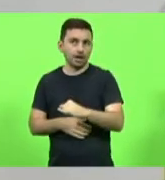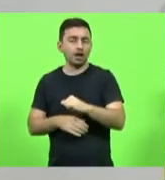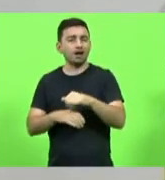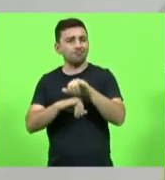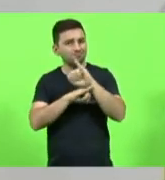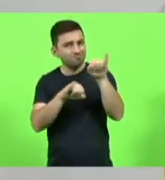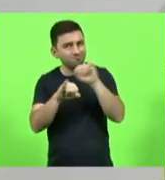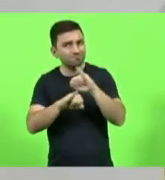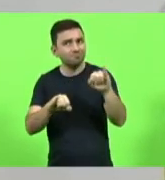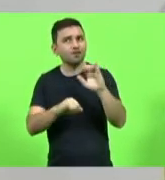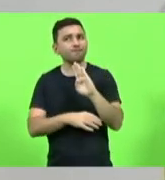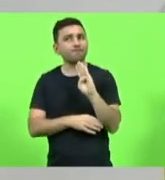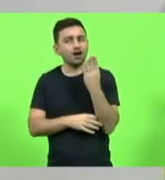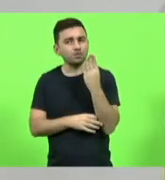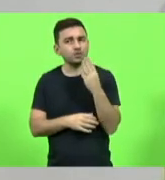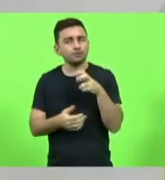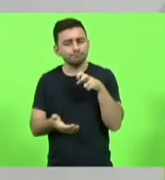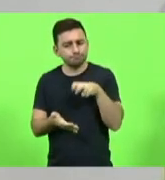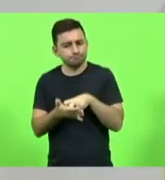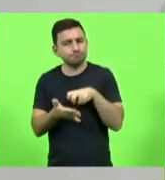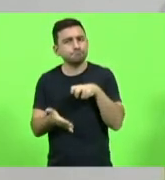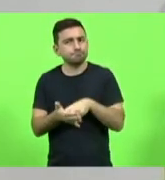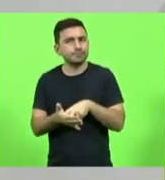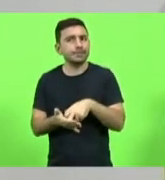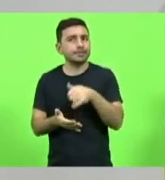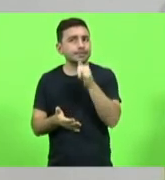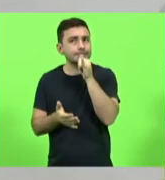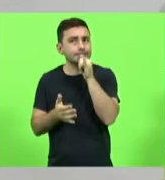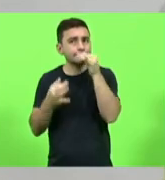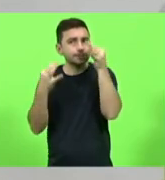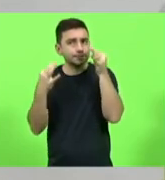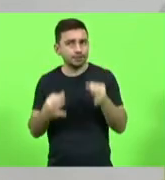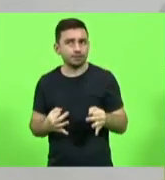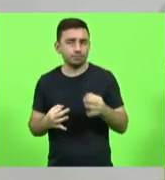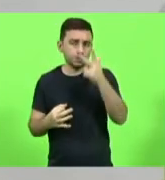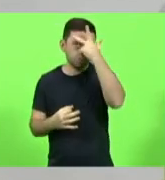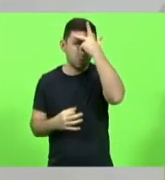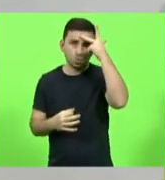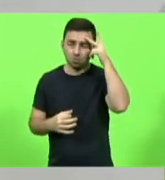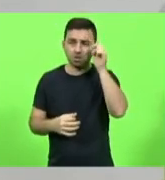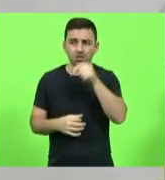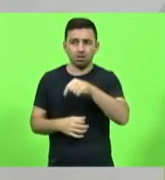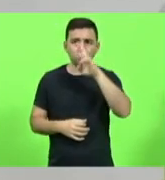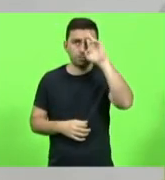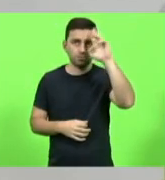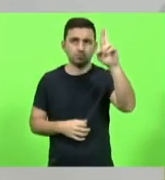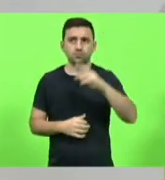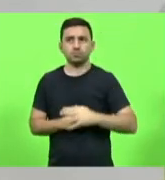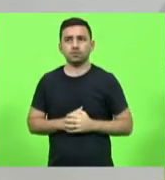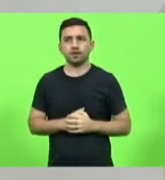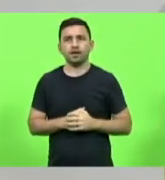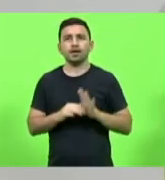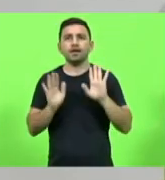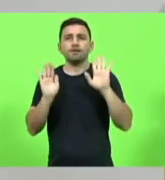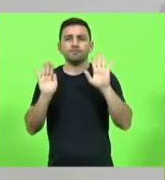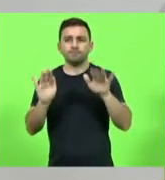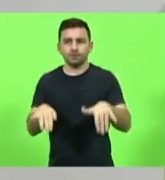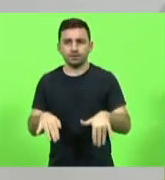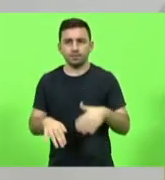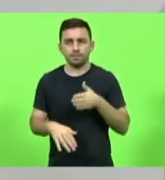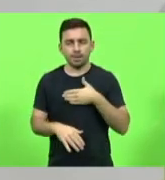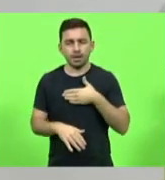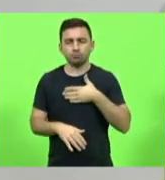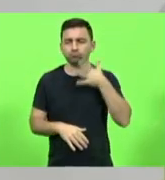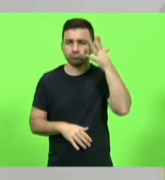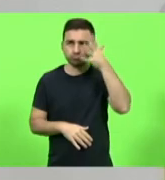falsas e punir exemplarmente os seus responsáveis. Quero finalizar esse breve